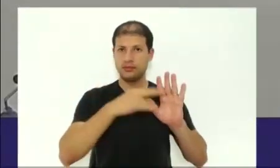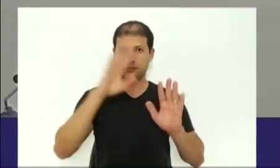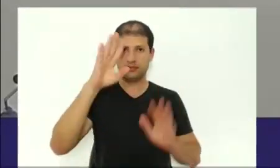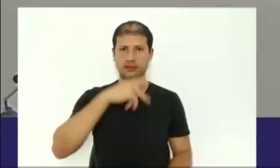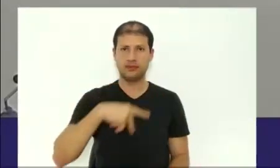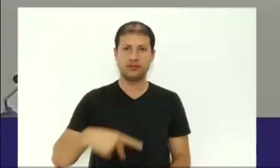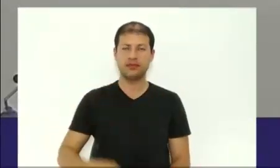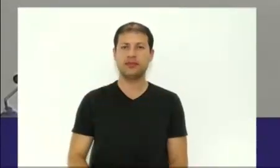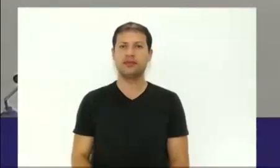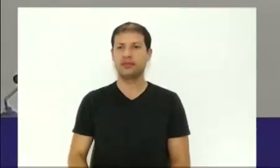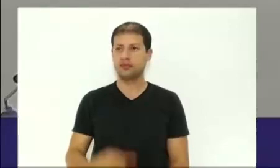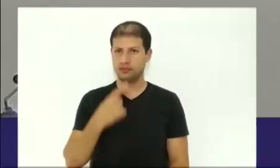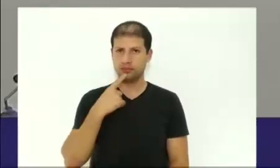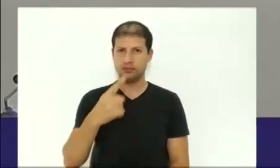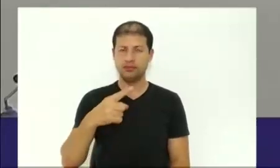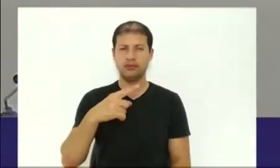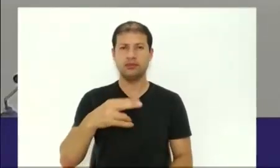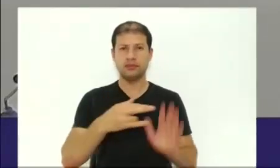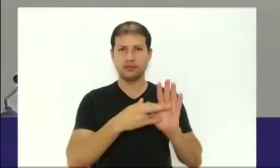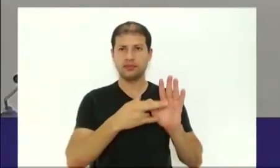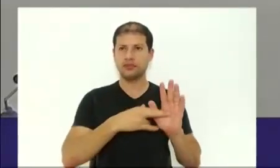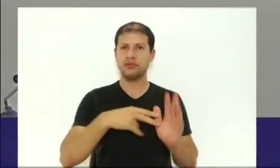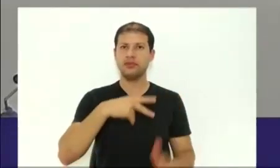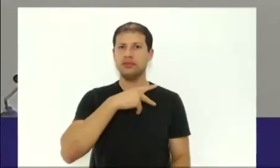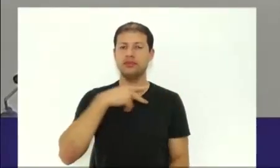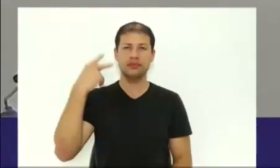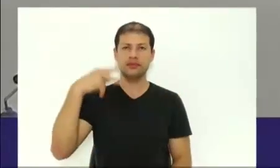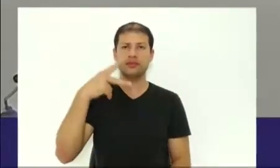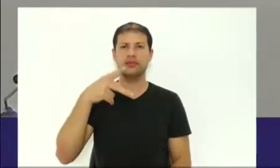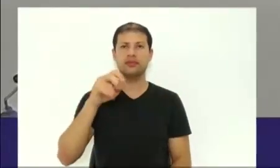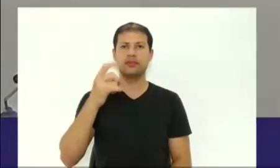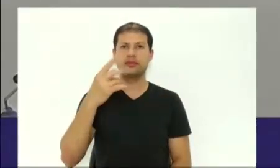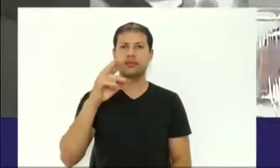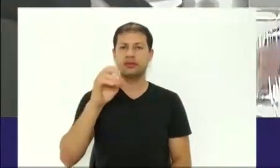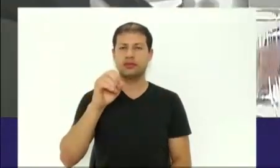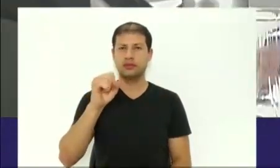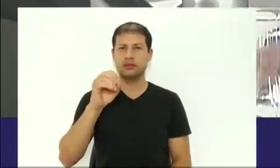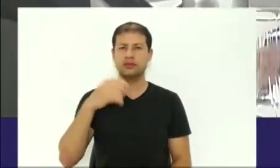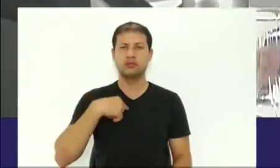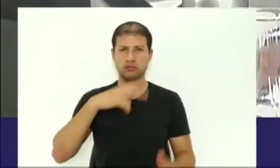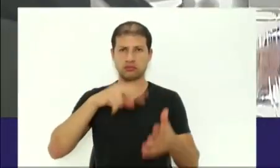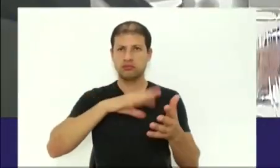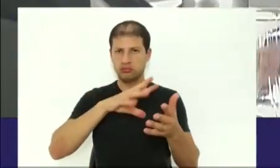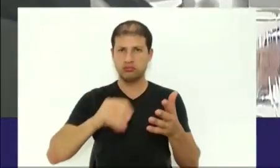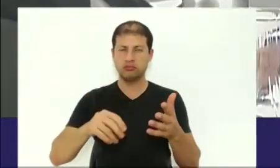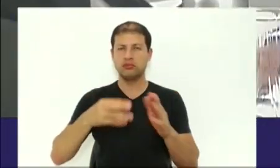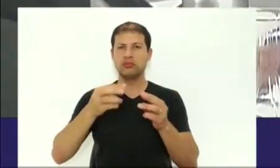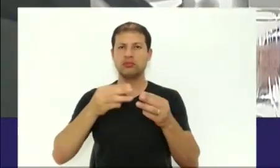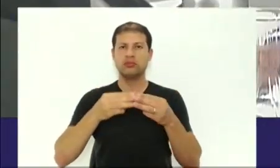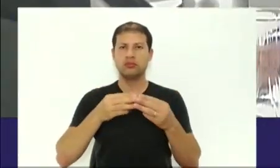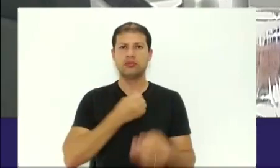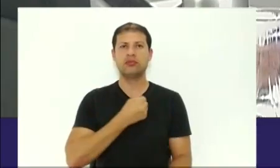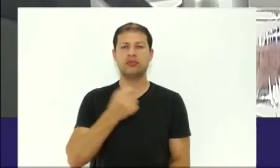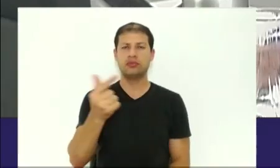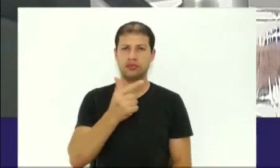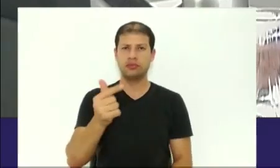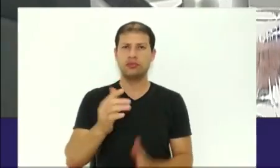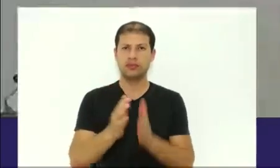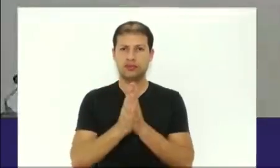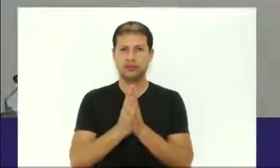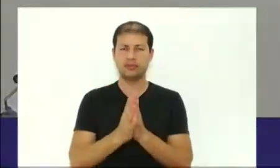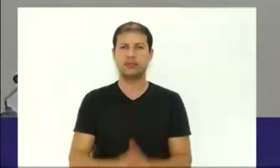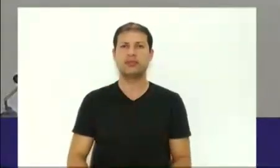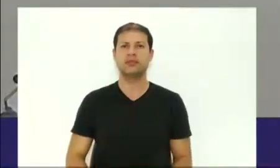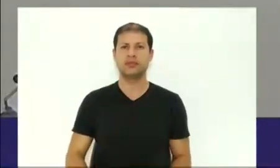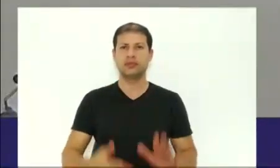Tem a palavra, pela ordem, vereador Pedroso. Eu gostaria que fosse lida na íntegra a moção 22, por gentileza. É